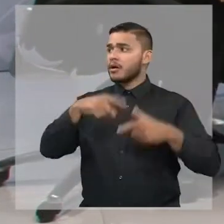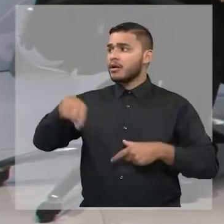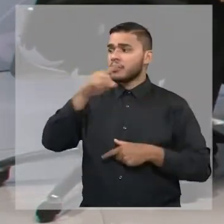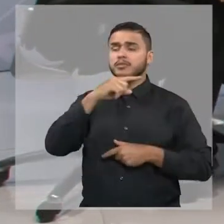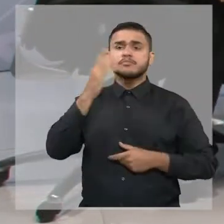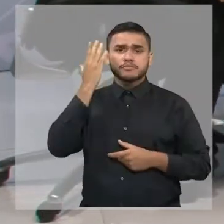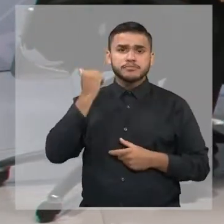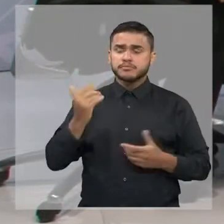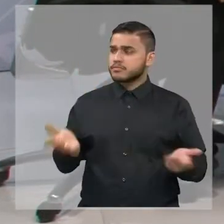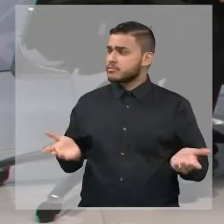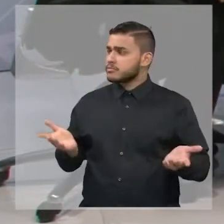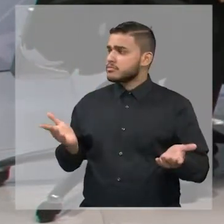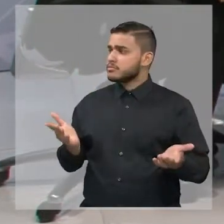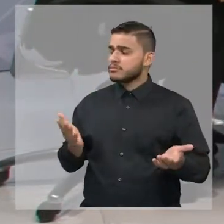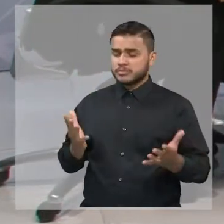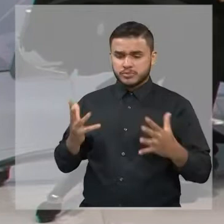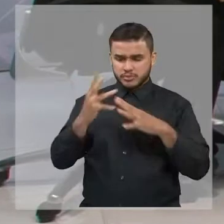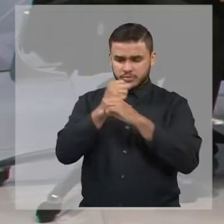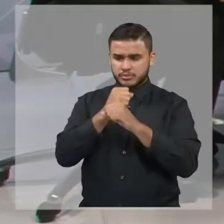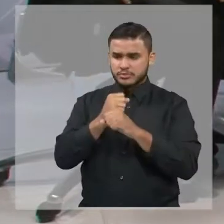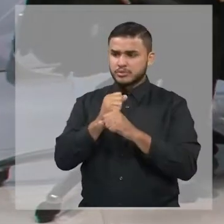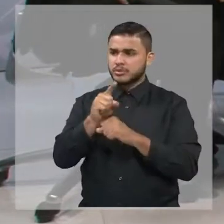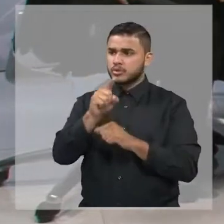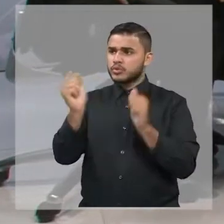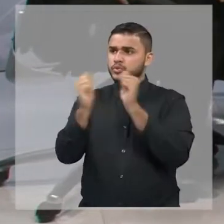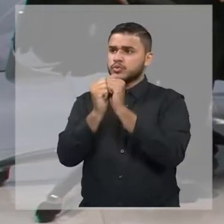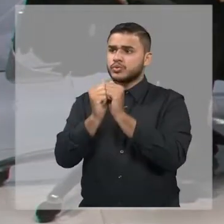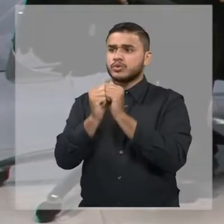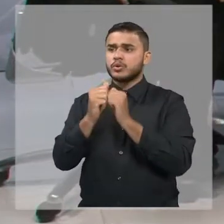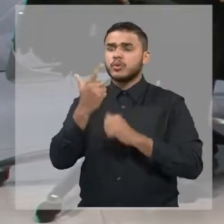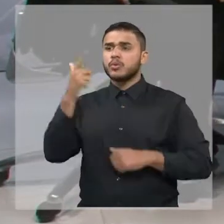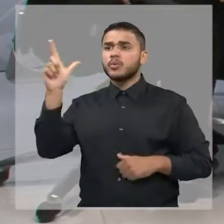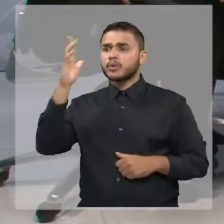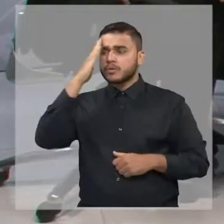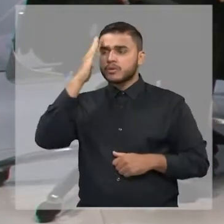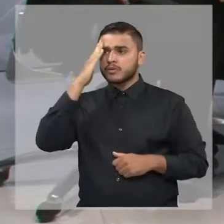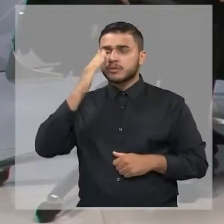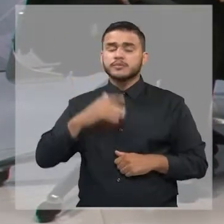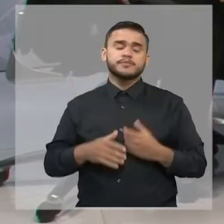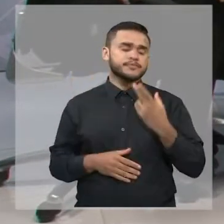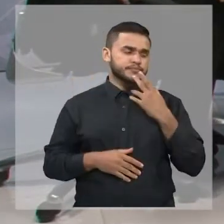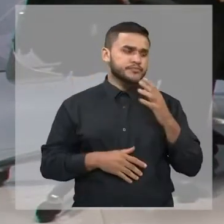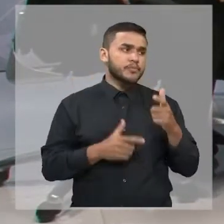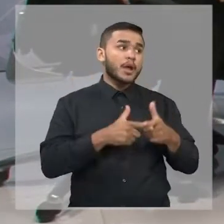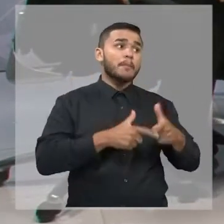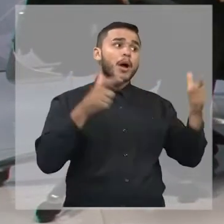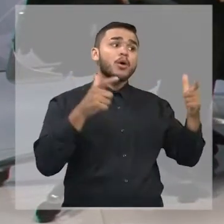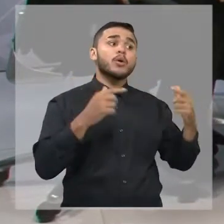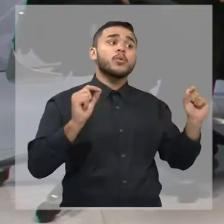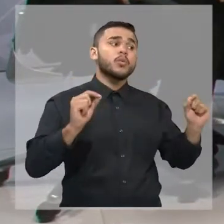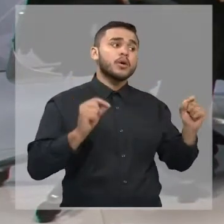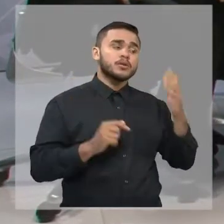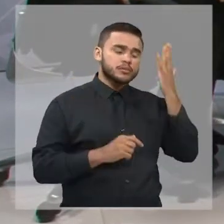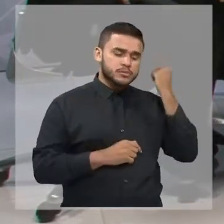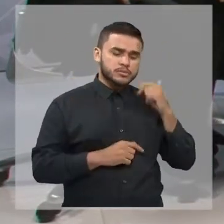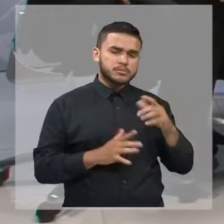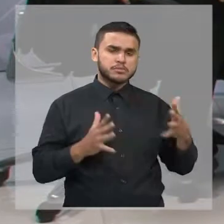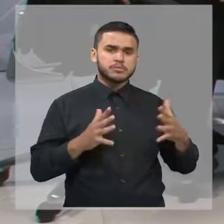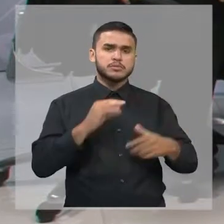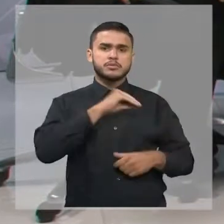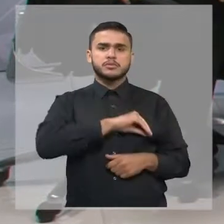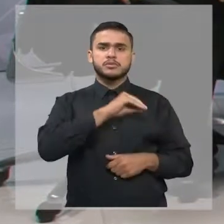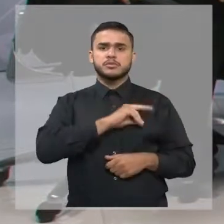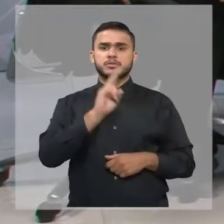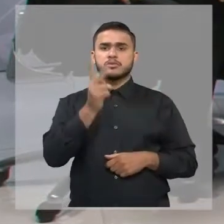maioria. fura teto quando junta com o procurador. A maioria esmagadora, professor Rômulo. Não A maioria esmagadora do Brasil ganha R$ 2.400. Mas